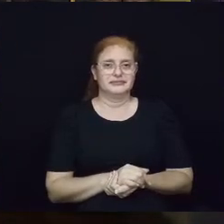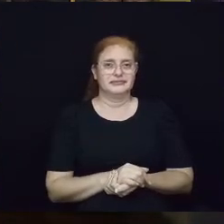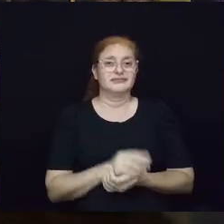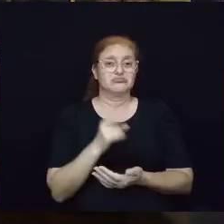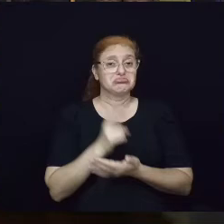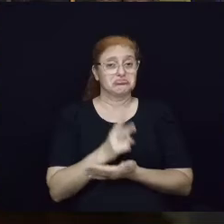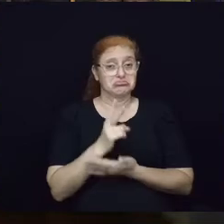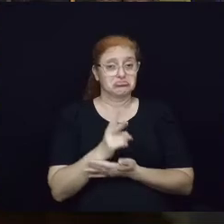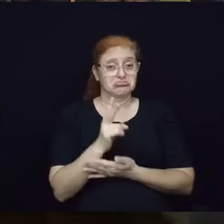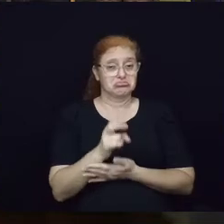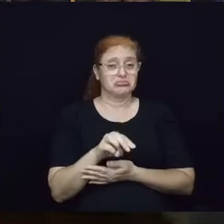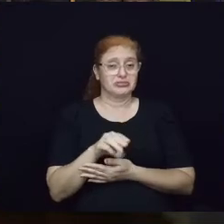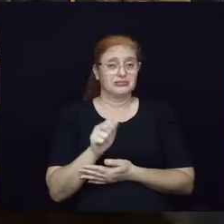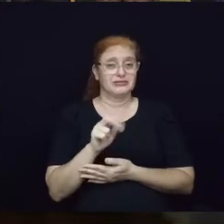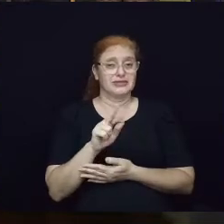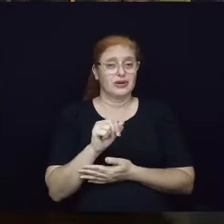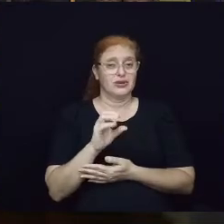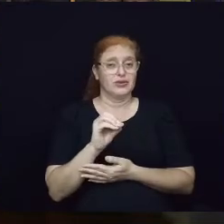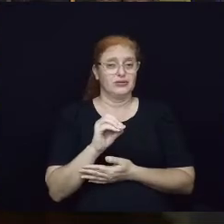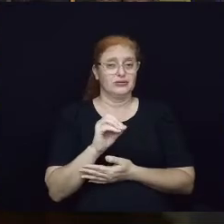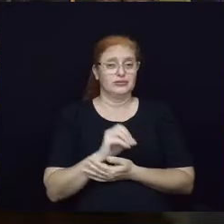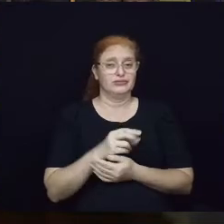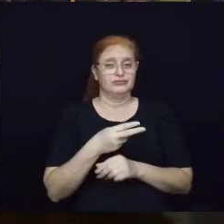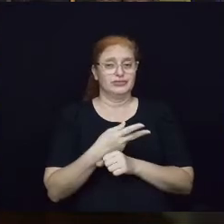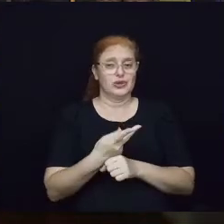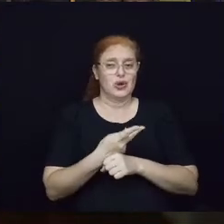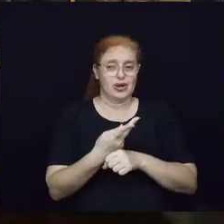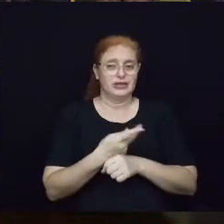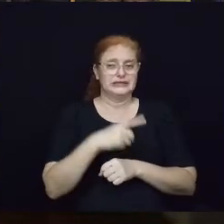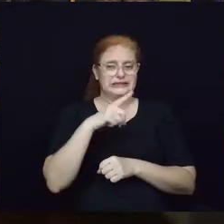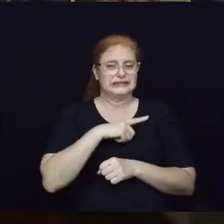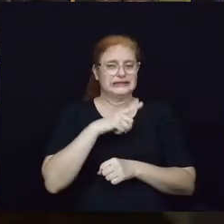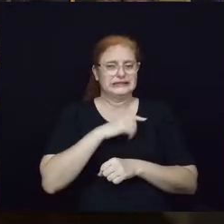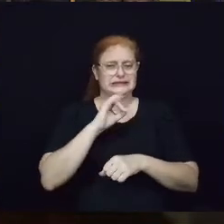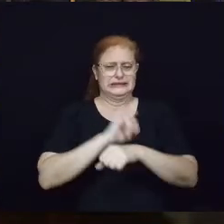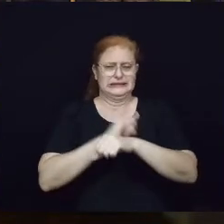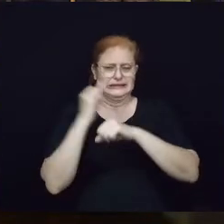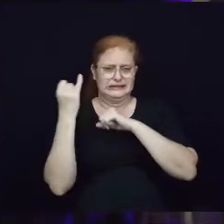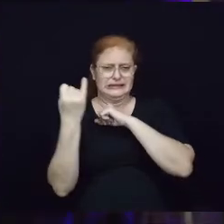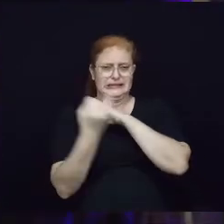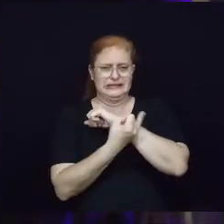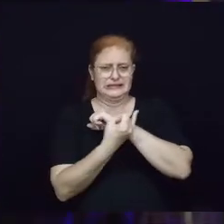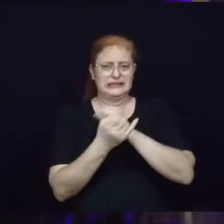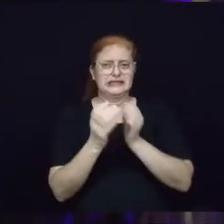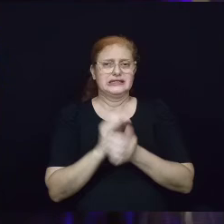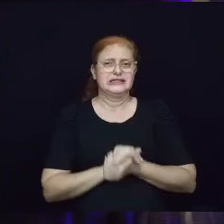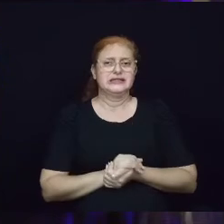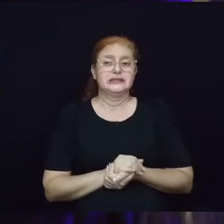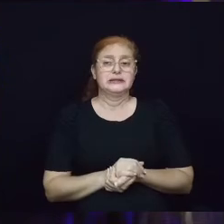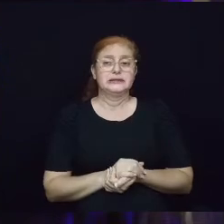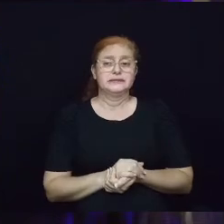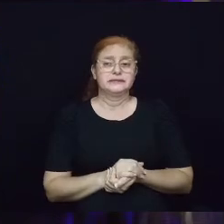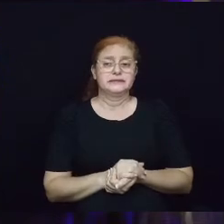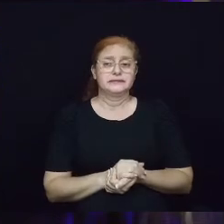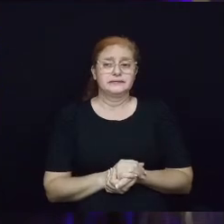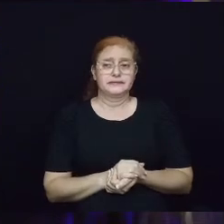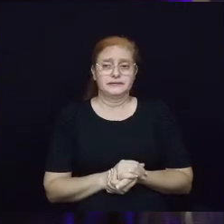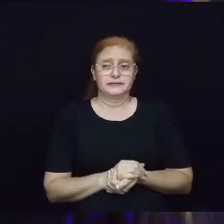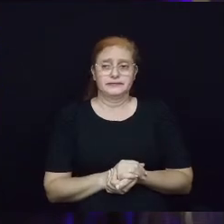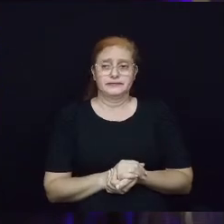Pode continuar, Mauro. Eu estou procurando aqui. Bom, tem o arquipélago, que é a outra justamente.